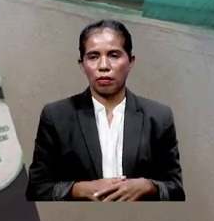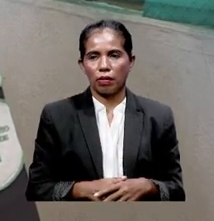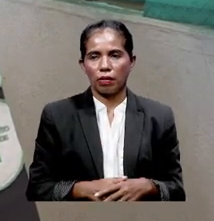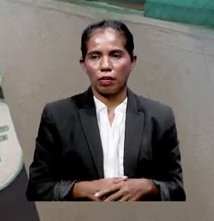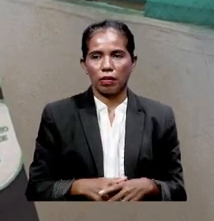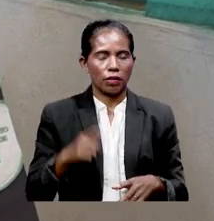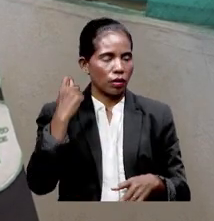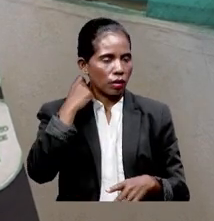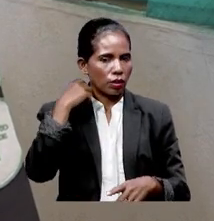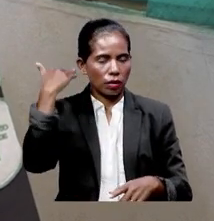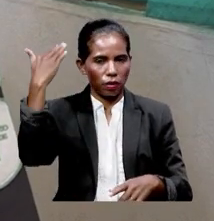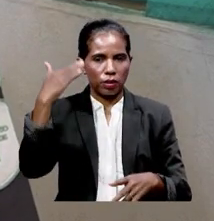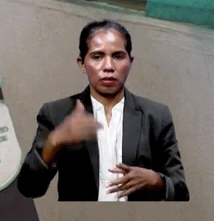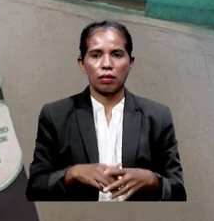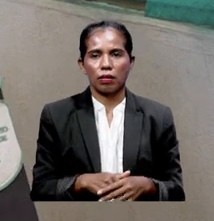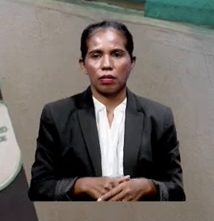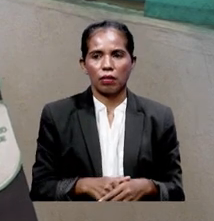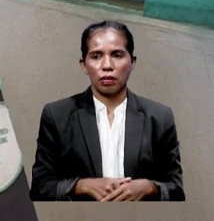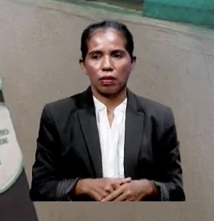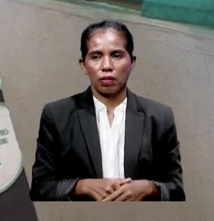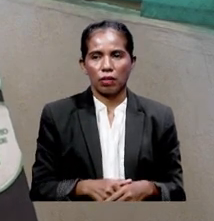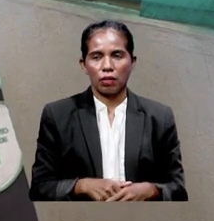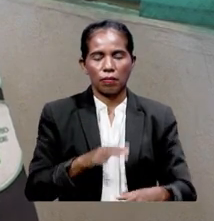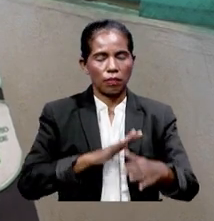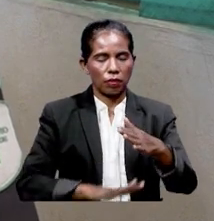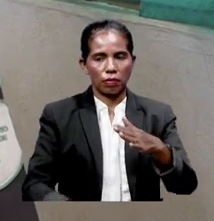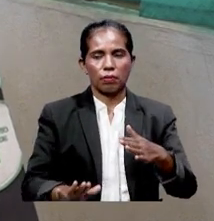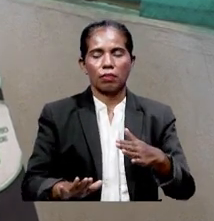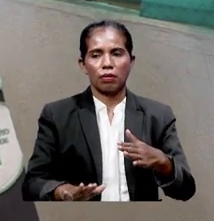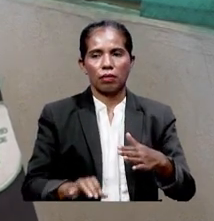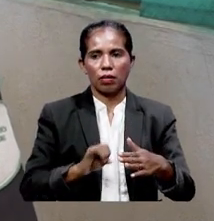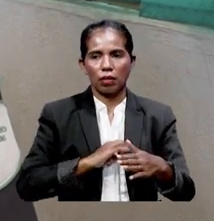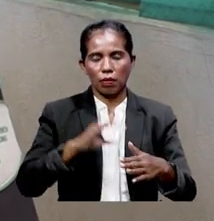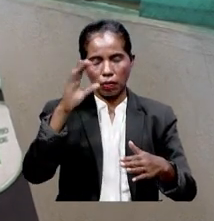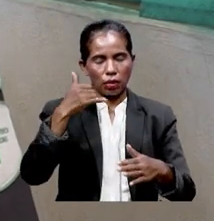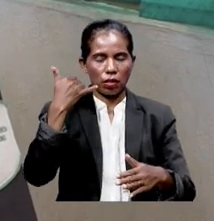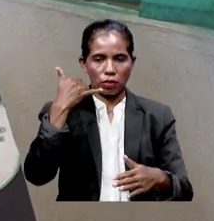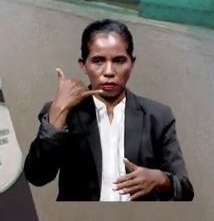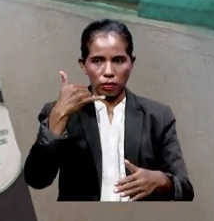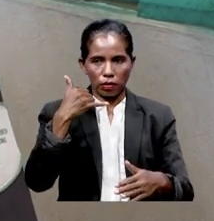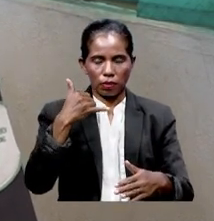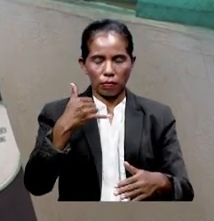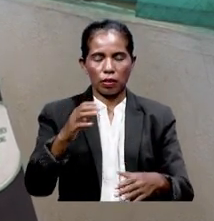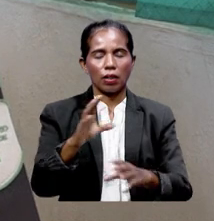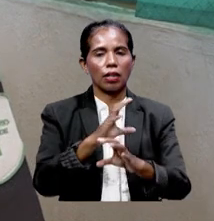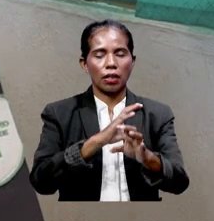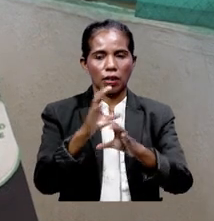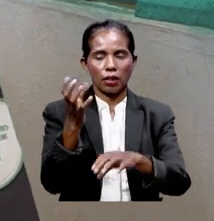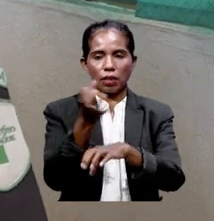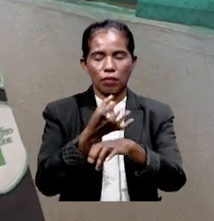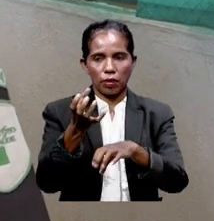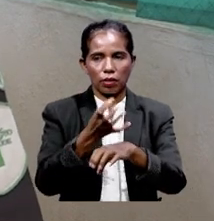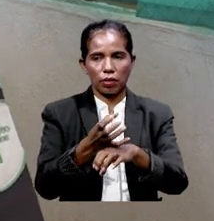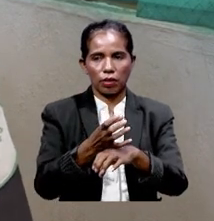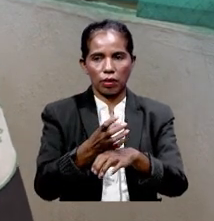tensão ruma ka e parte ruma faila. Algo que me sai contacto ba ambulância. Se a ambulância